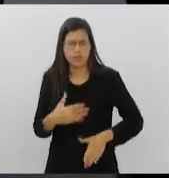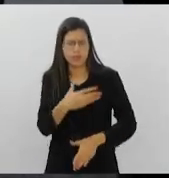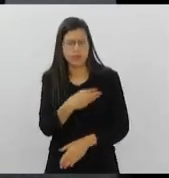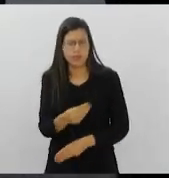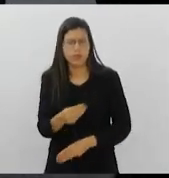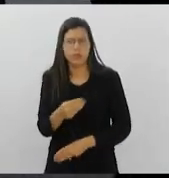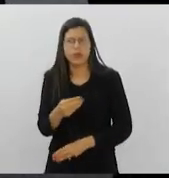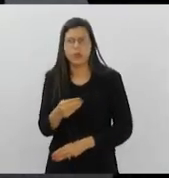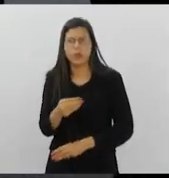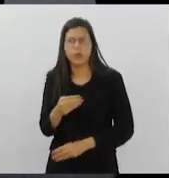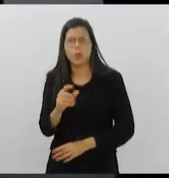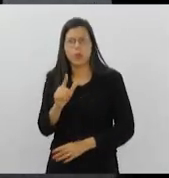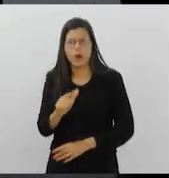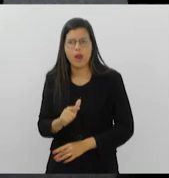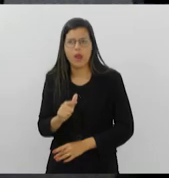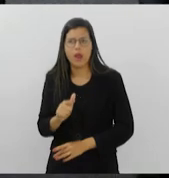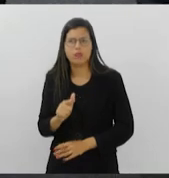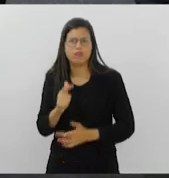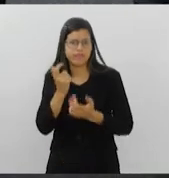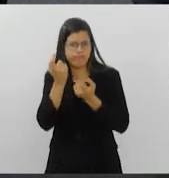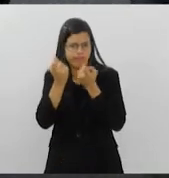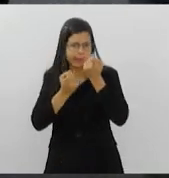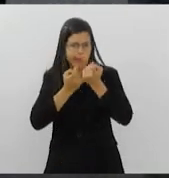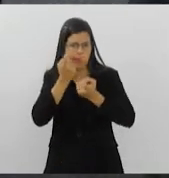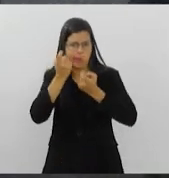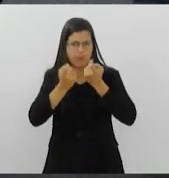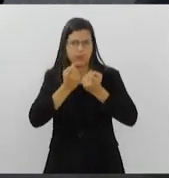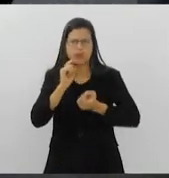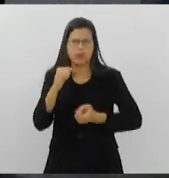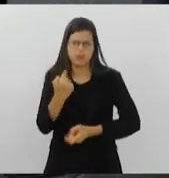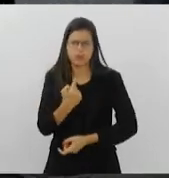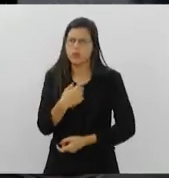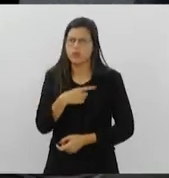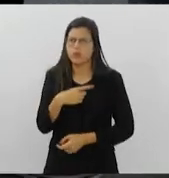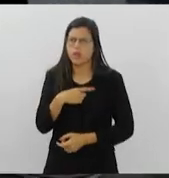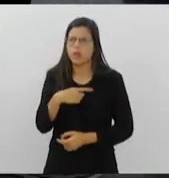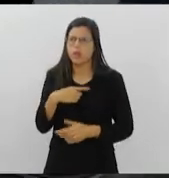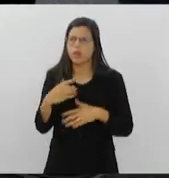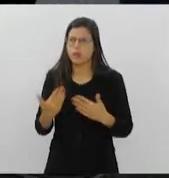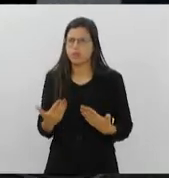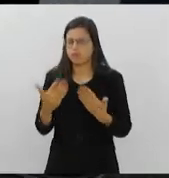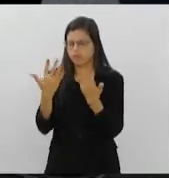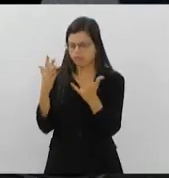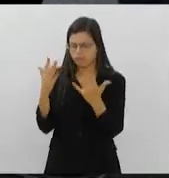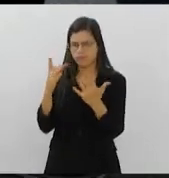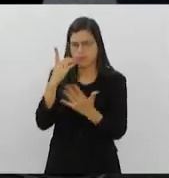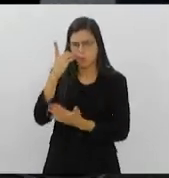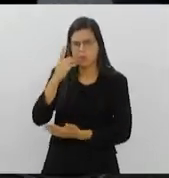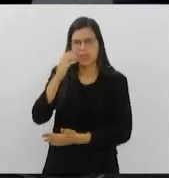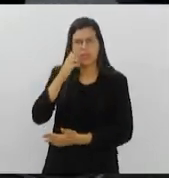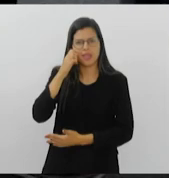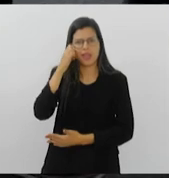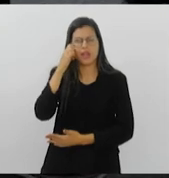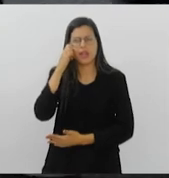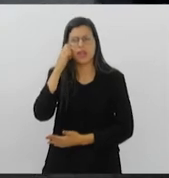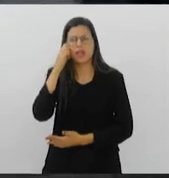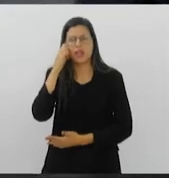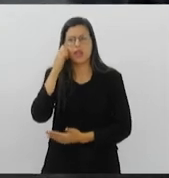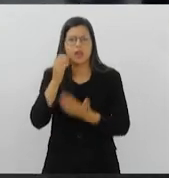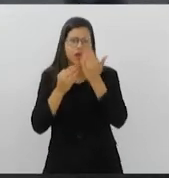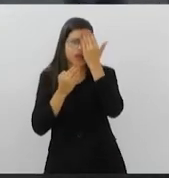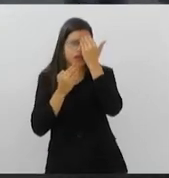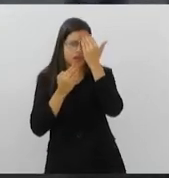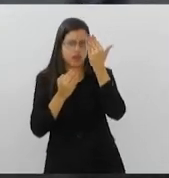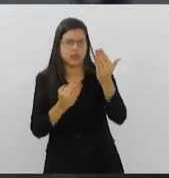dúvida nenhuma, uma preocupação que a gente tem. Então, parabenizar a deputada Élica Takimoto e agradecer